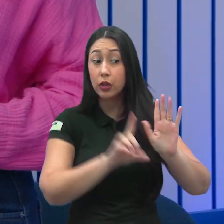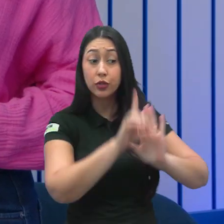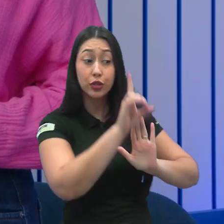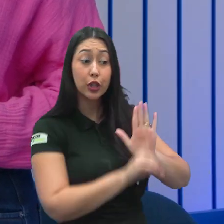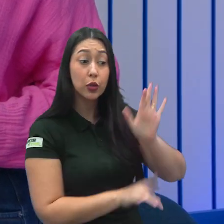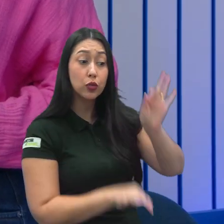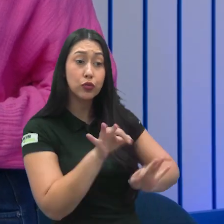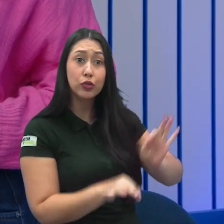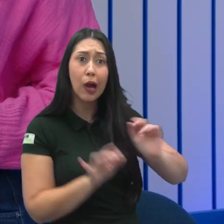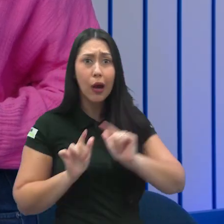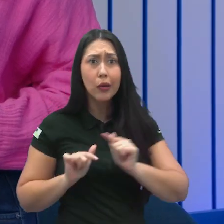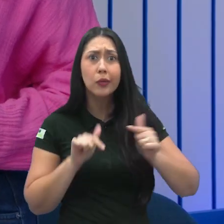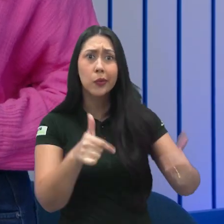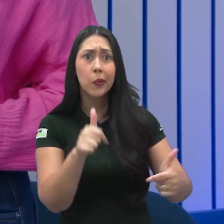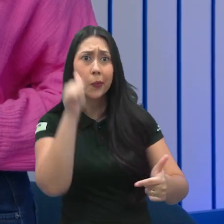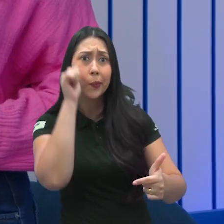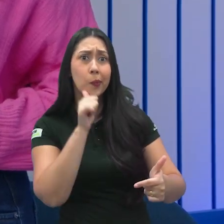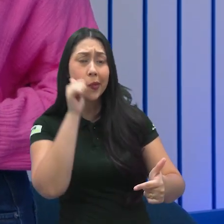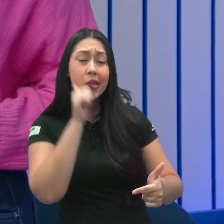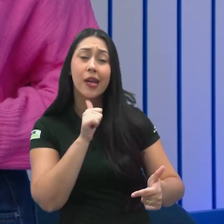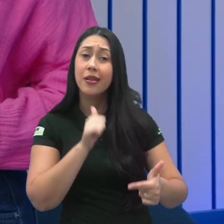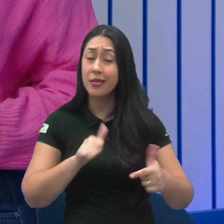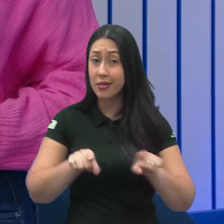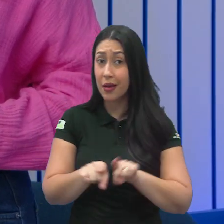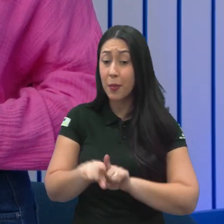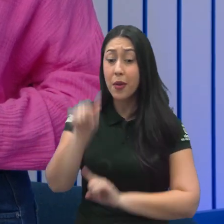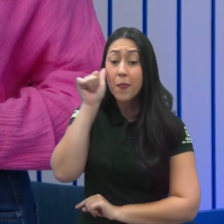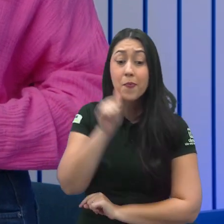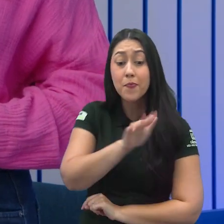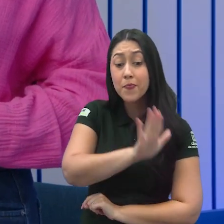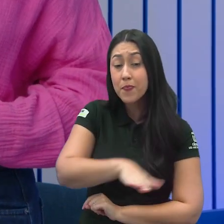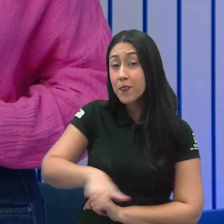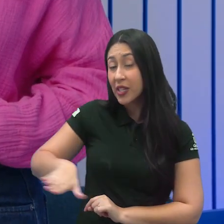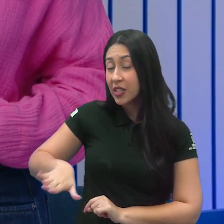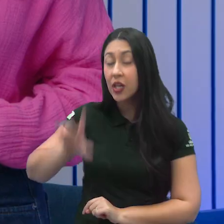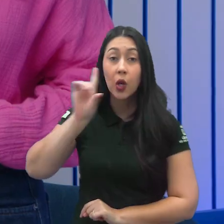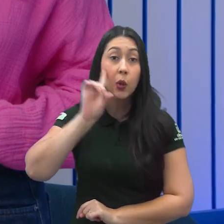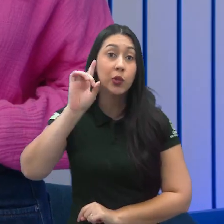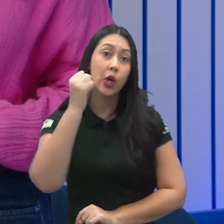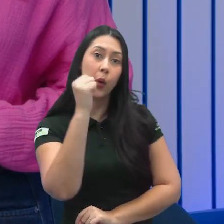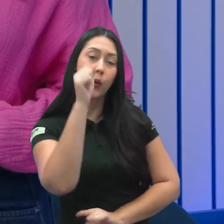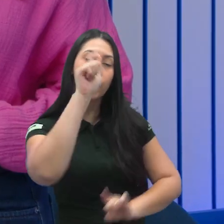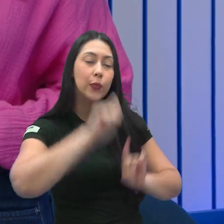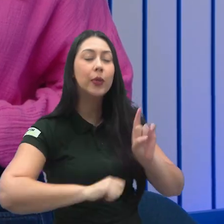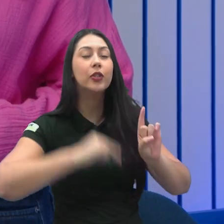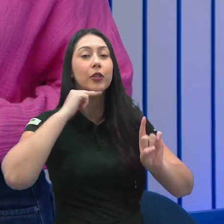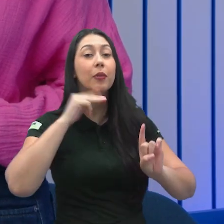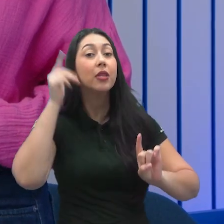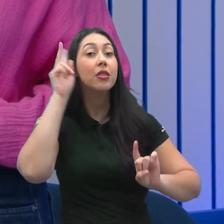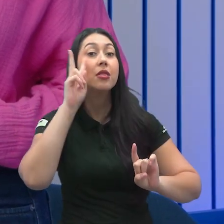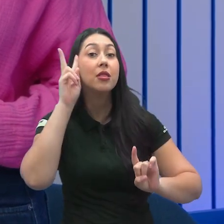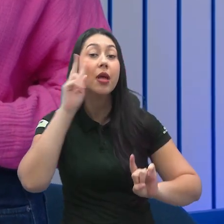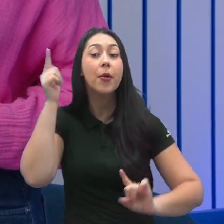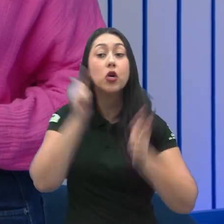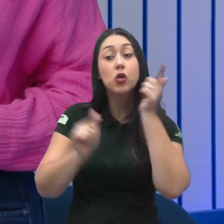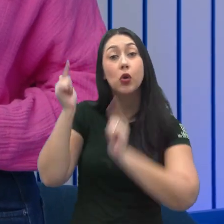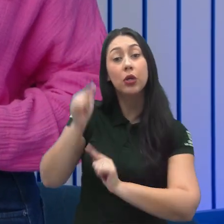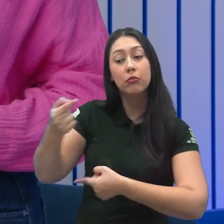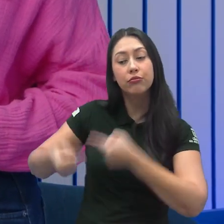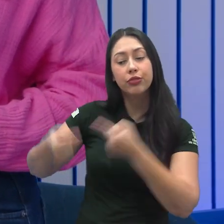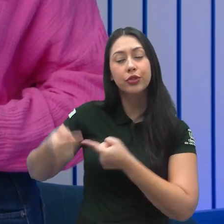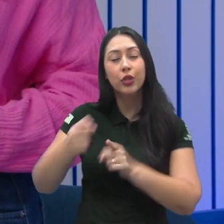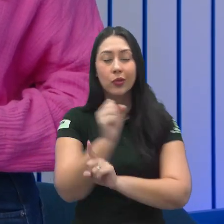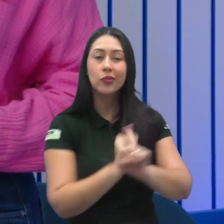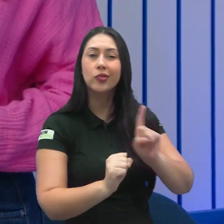todas as mulheres e meninas. O 8 de março lembra as conquistas políticas e sociais das mulheres e é um marco